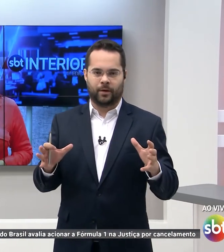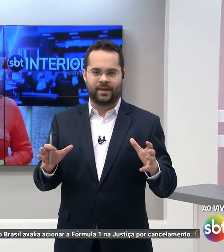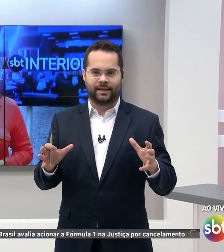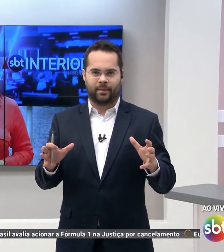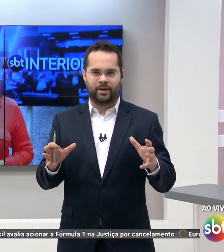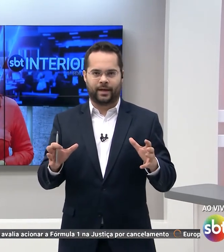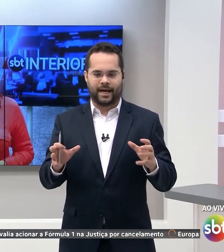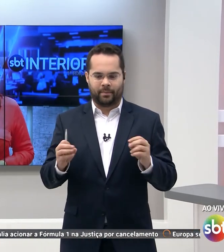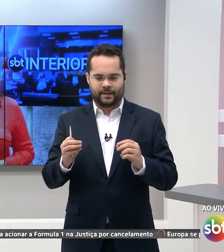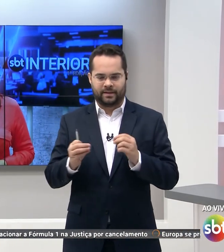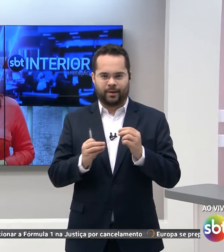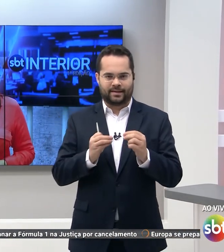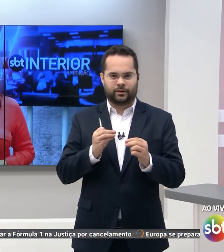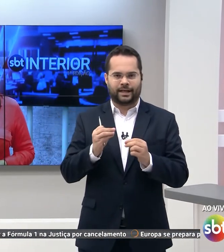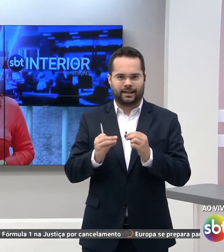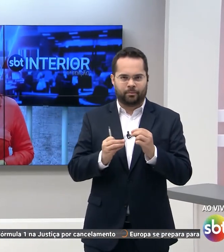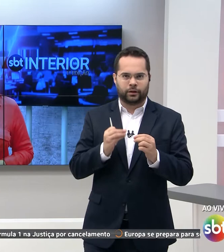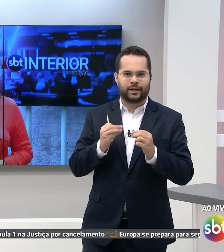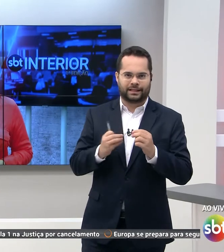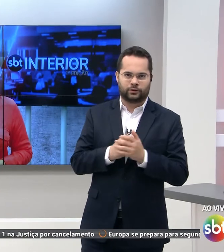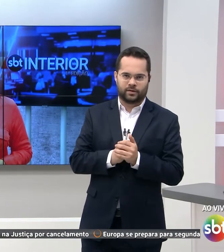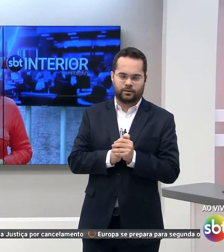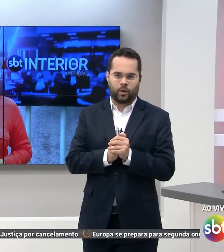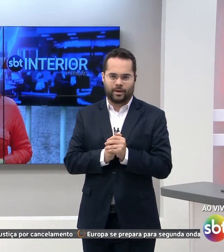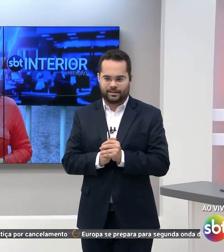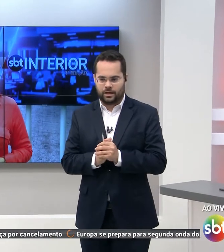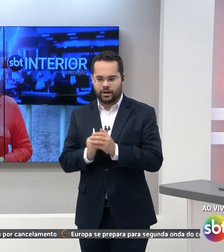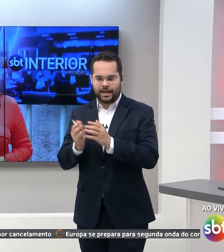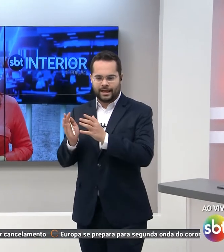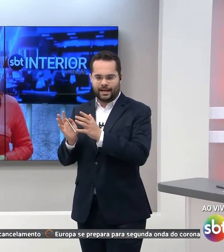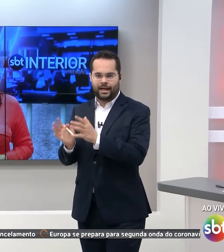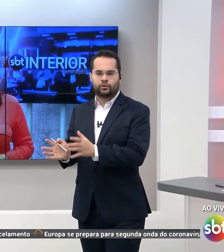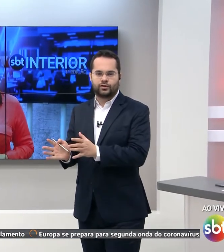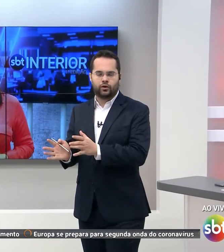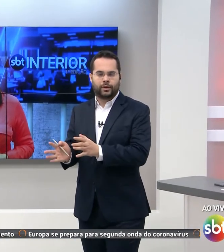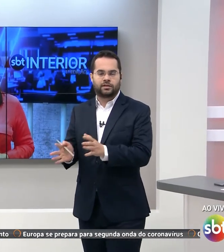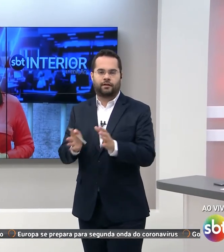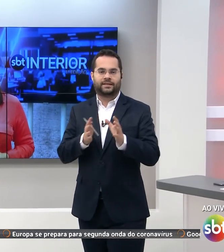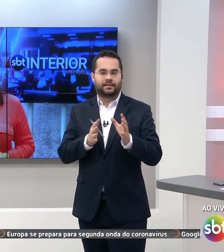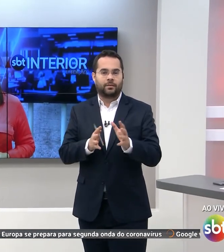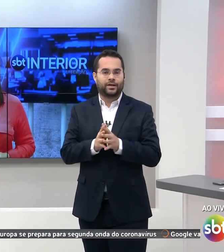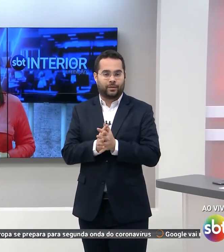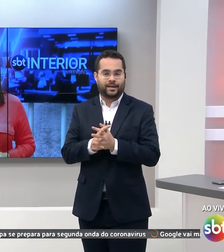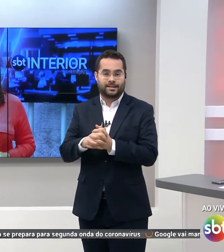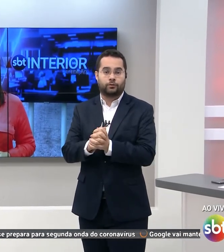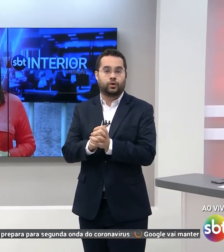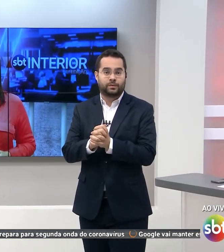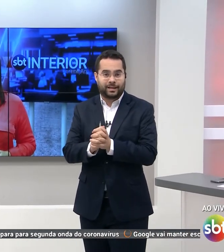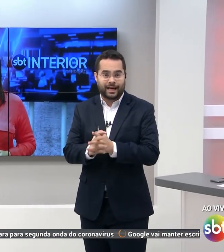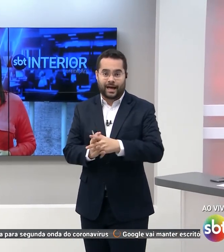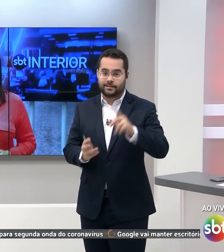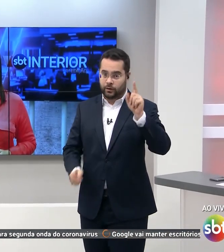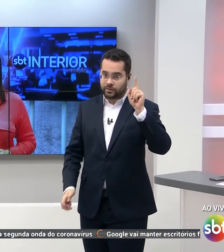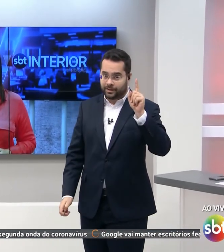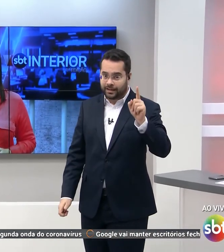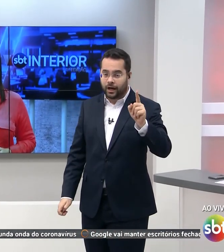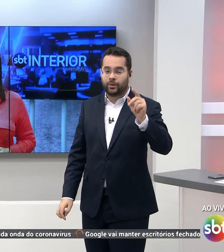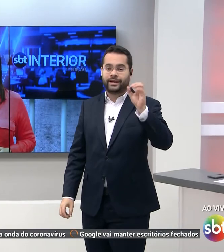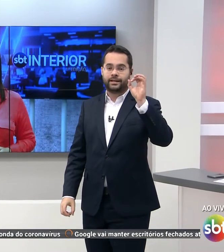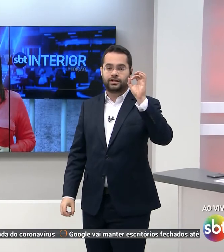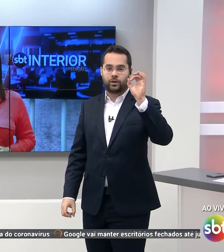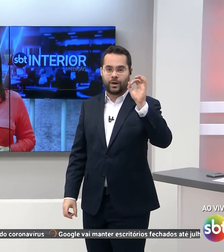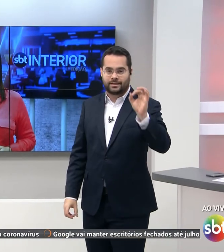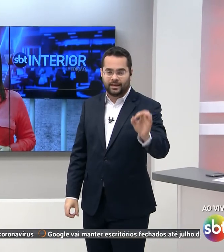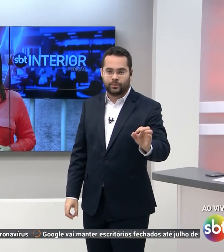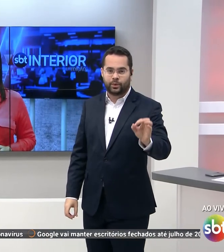sinalizou na primeira participação, naquela pílula que ela trouxe no comecinho, que além dos números, vai falar também sobre questão de hospitais. Tem hospital